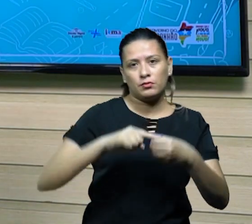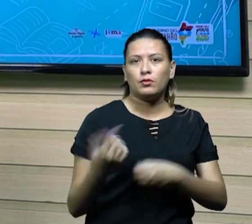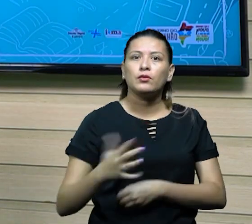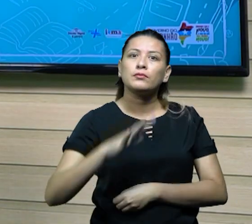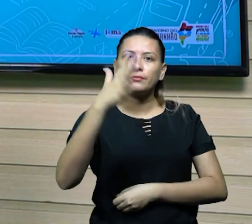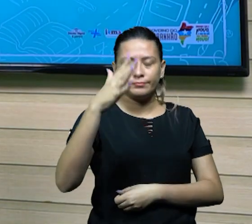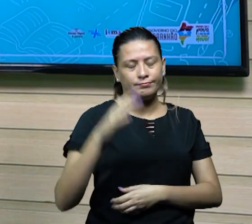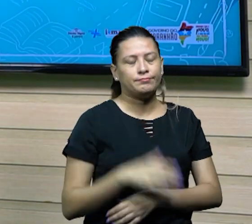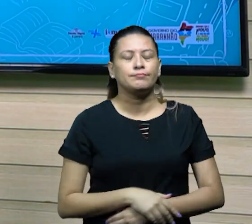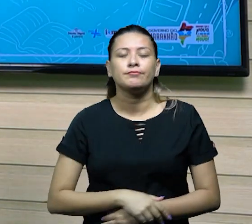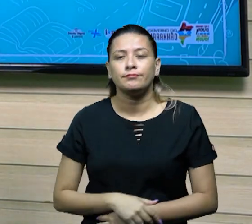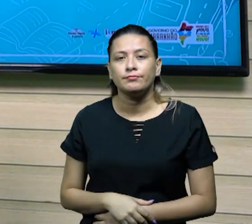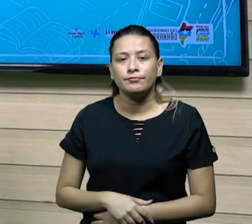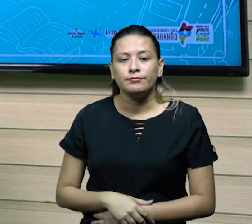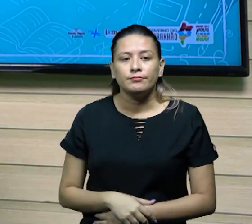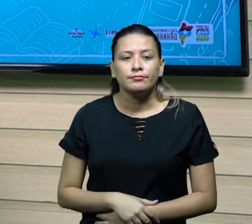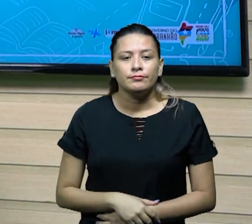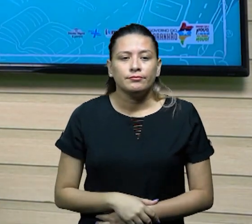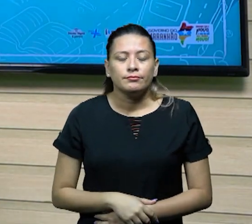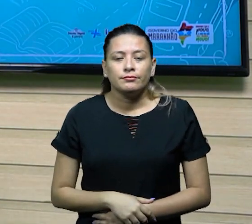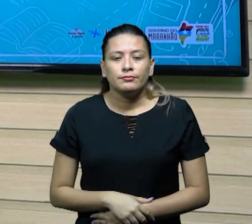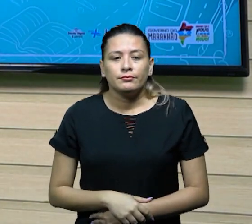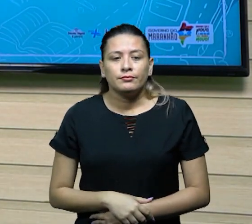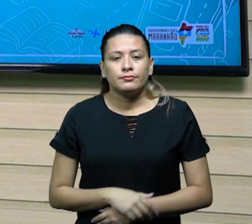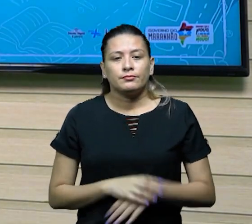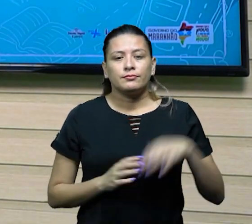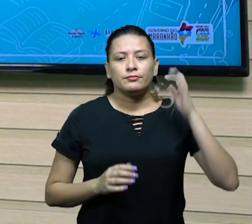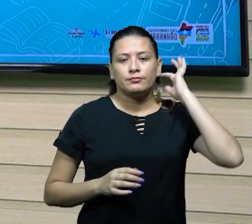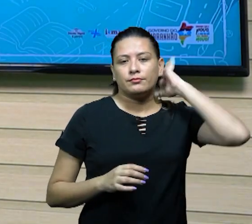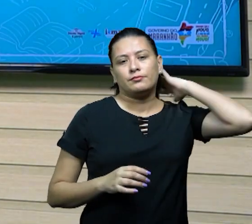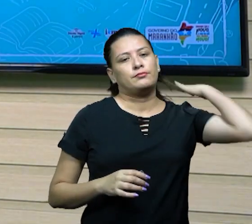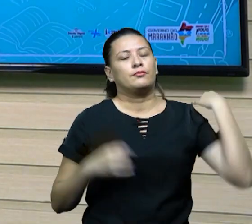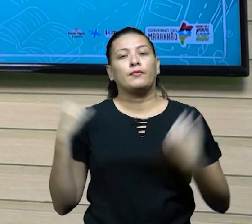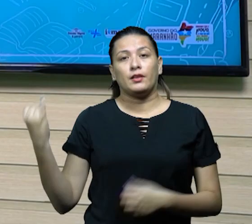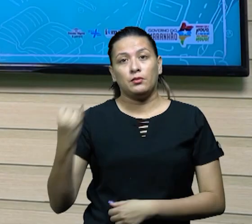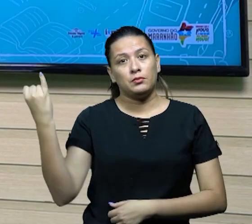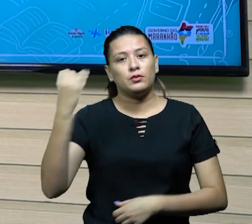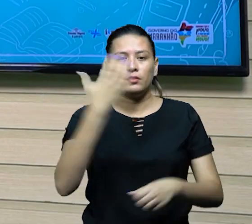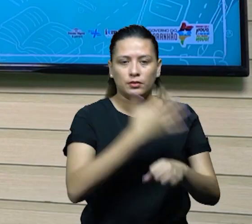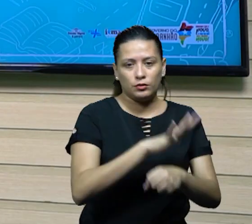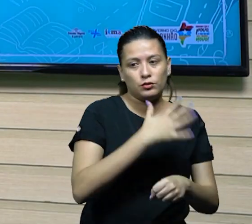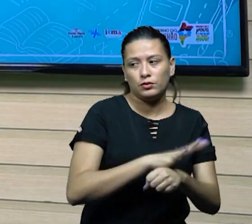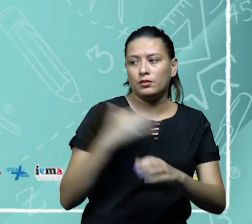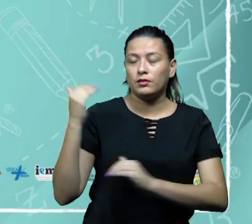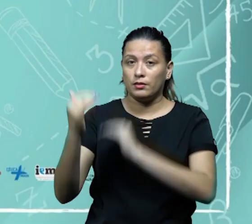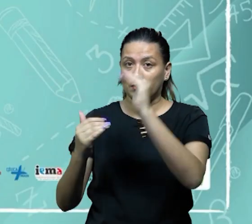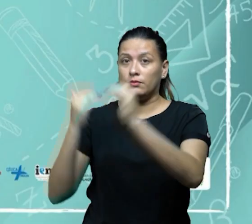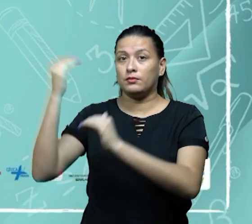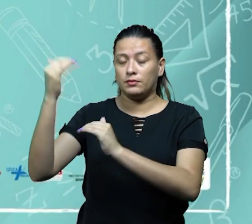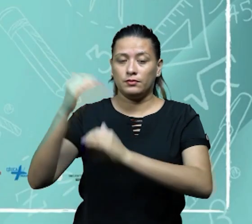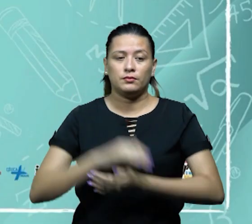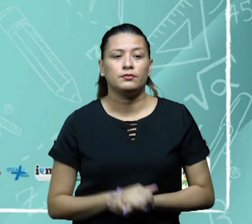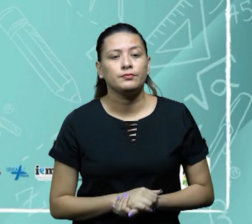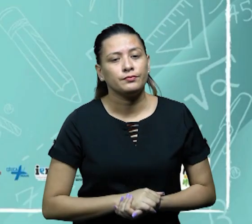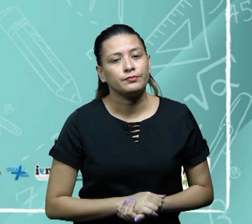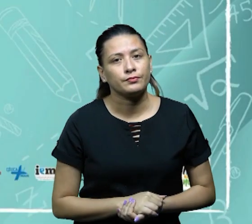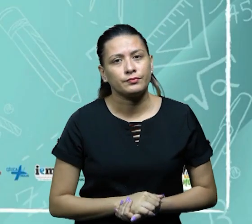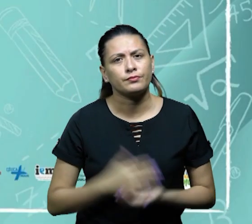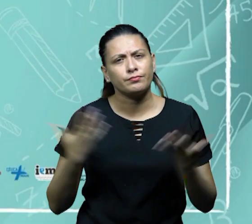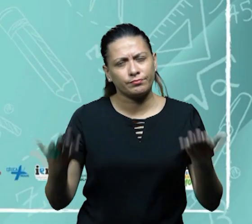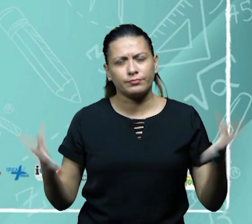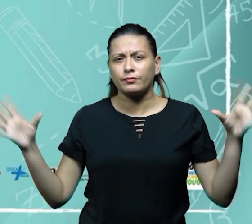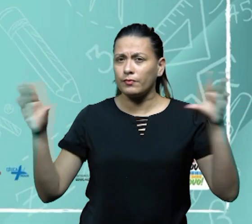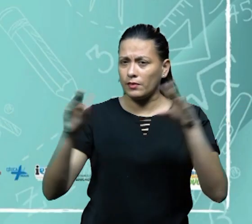treinamento ele é investimento, é algo que vai e volta, quando volta com valor muito maior. A importância